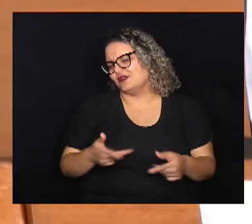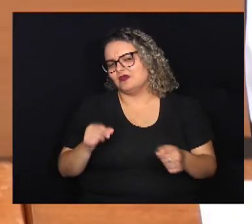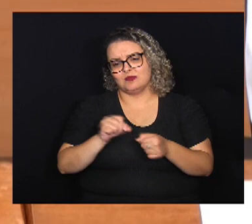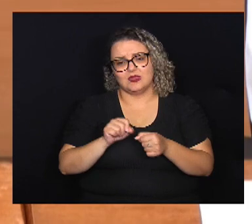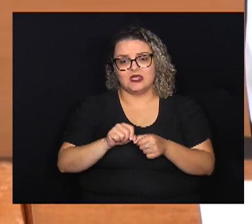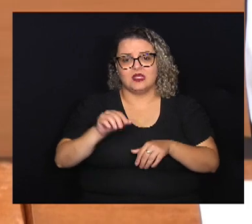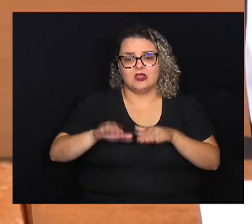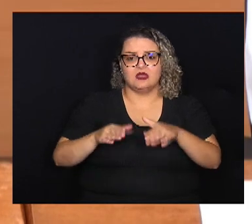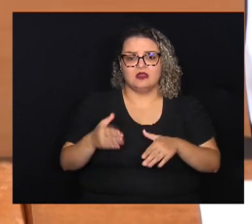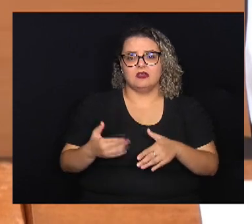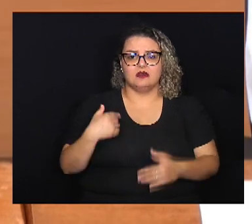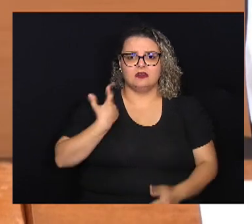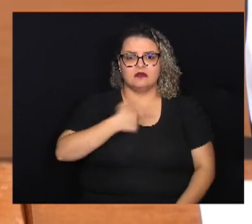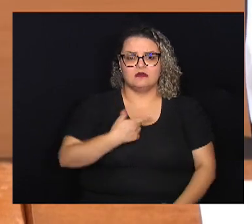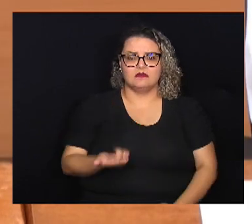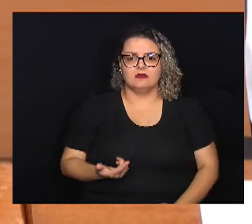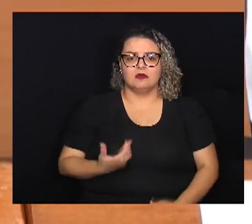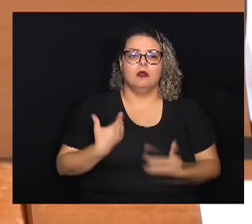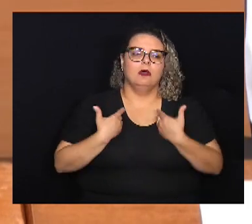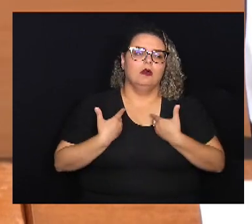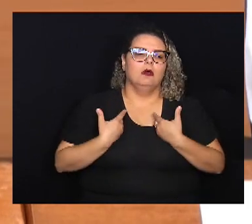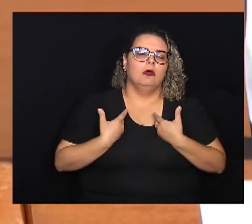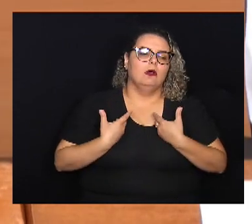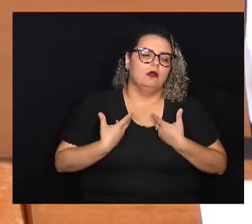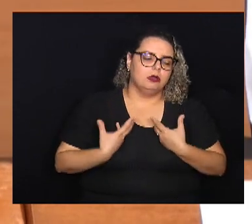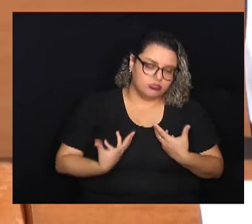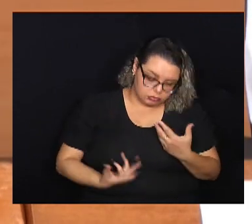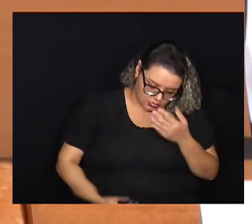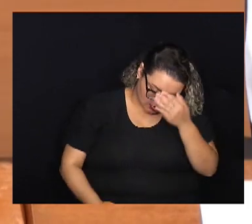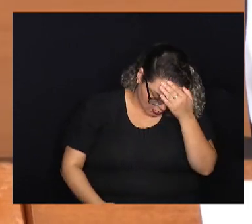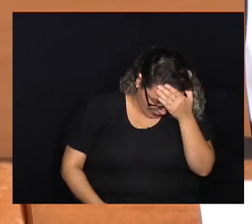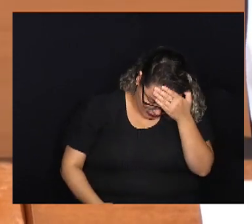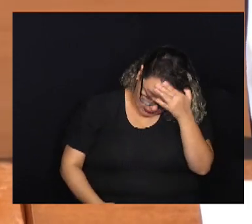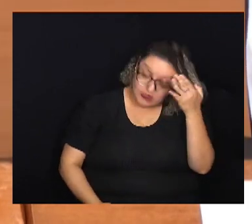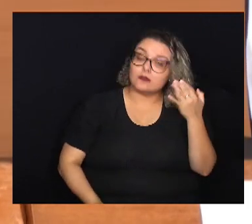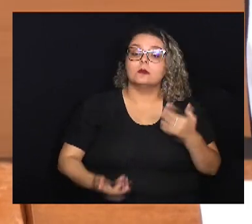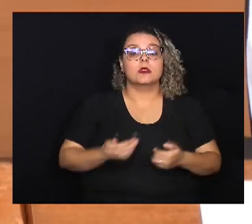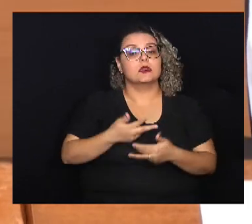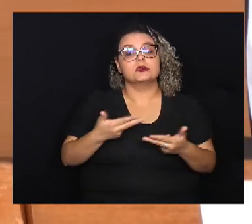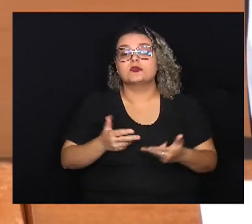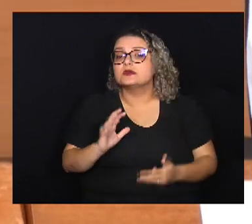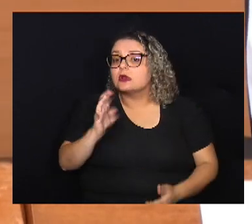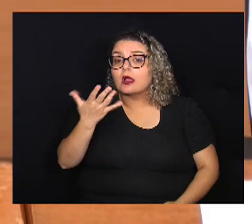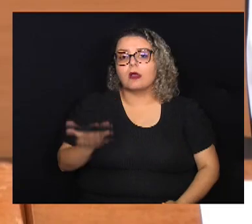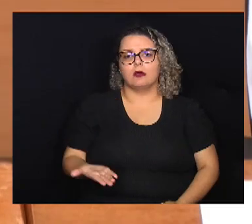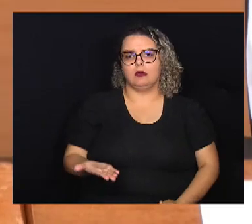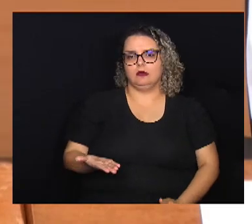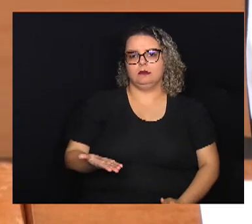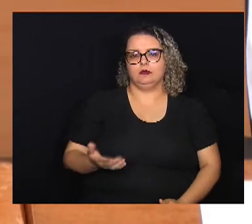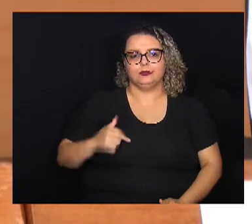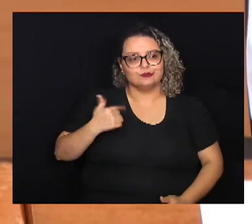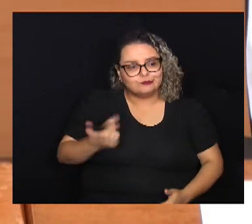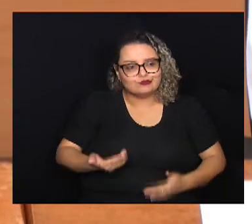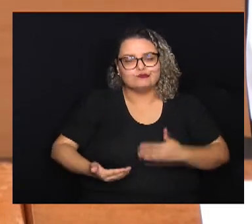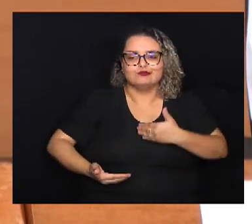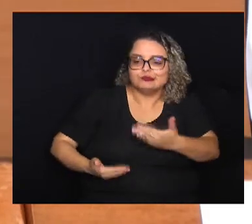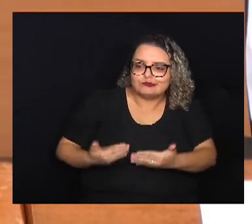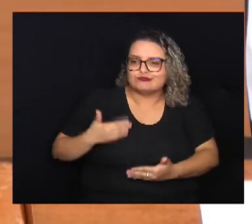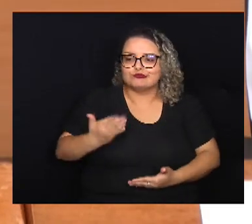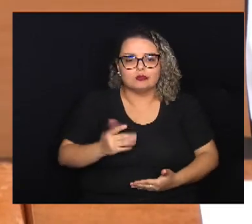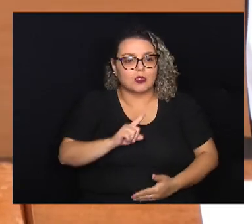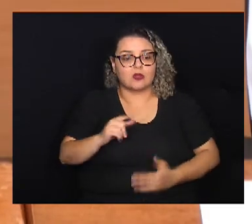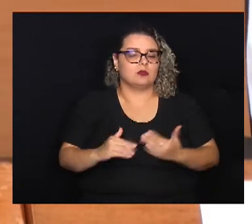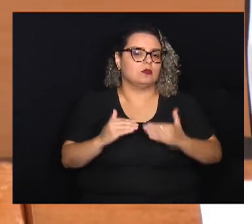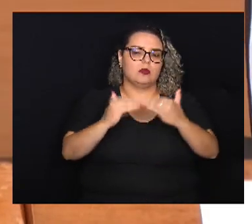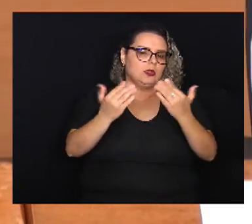a ficar um tanto exausta porque as coisas não andam a gente vai e vai e as coisas não progridem